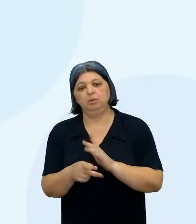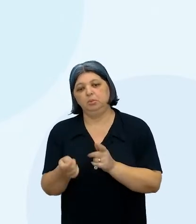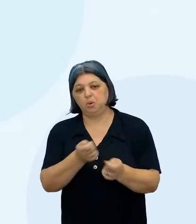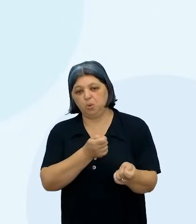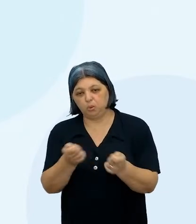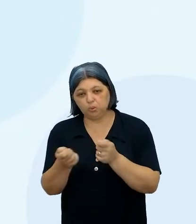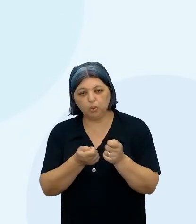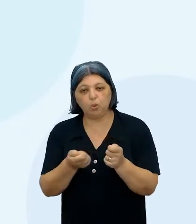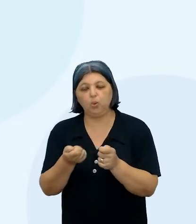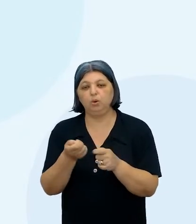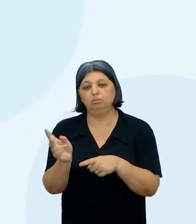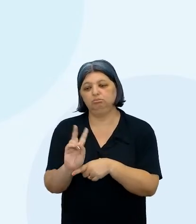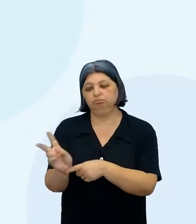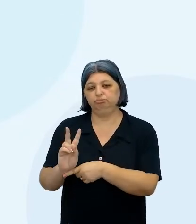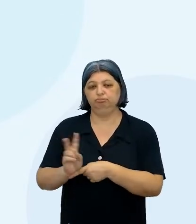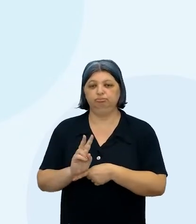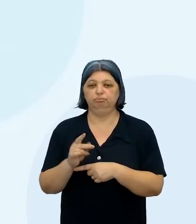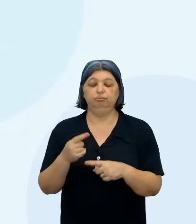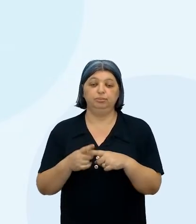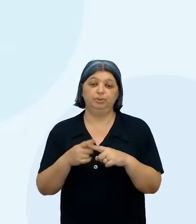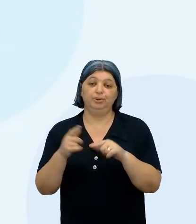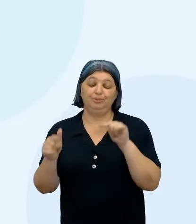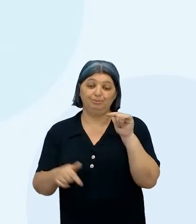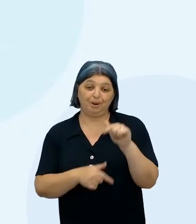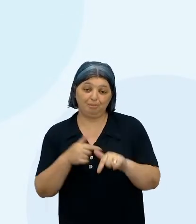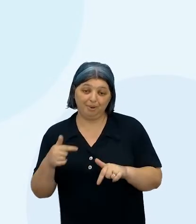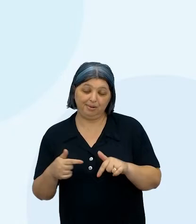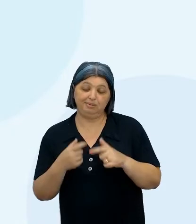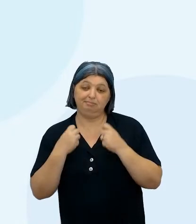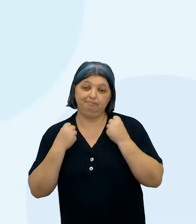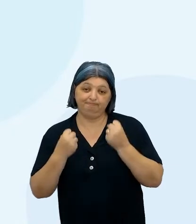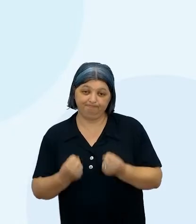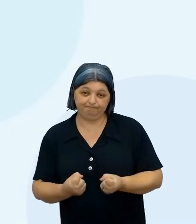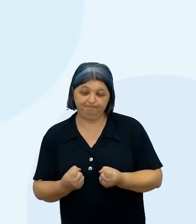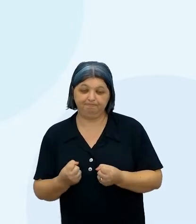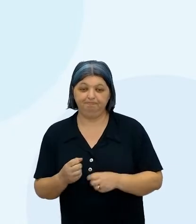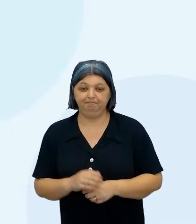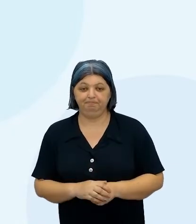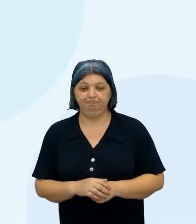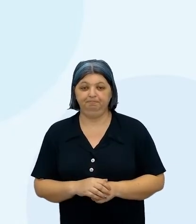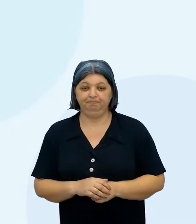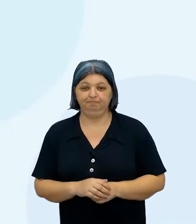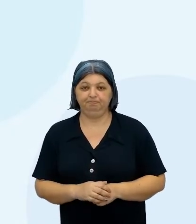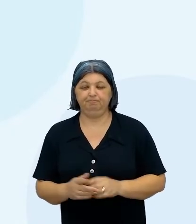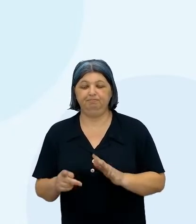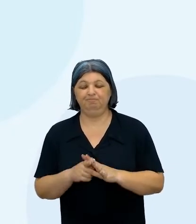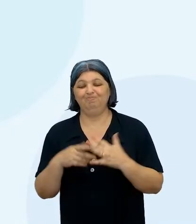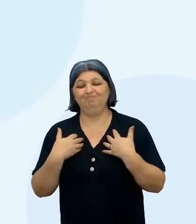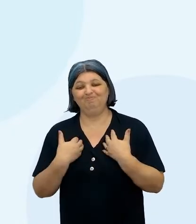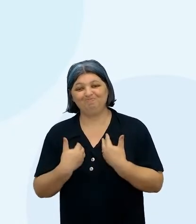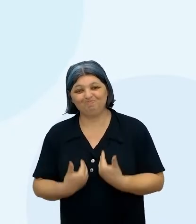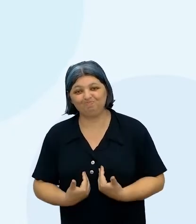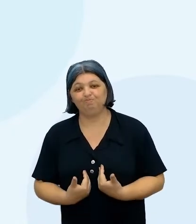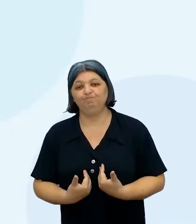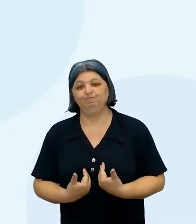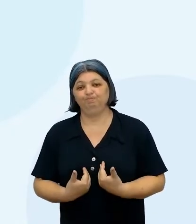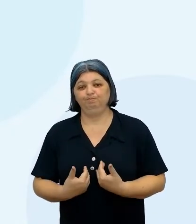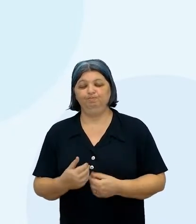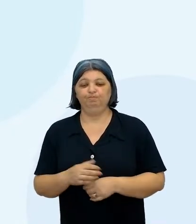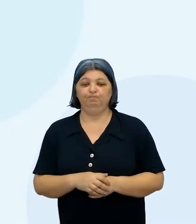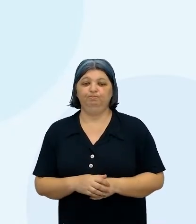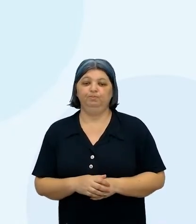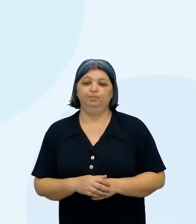supervisionamento. Então, quer dizer, porque o trabalho era tão enfadonho, tão maçante, tão monótono,